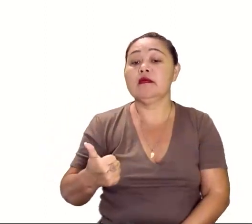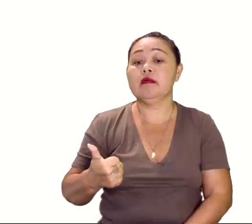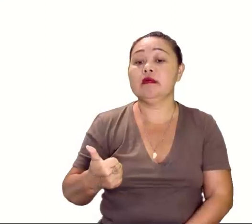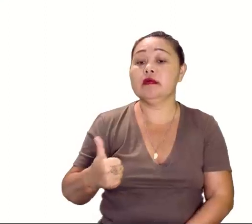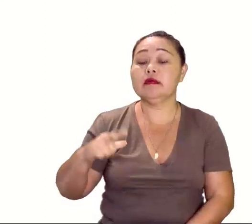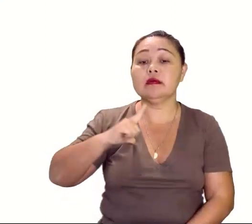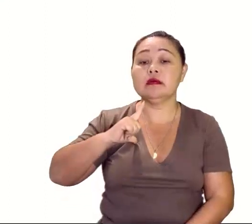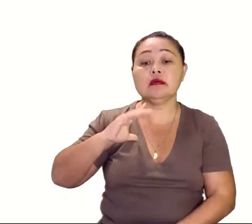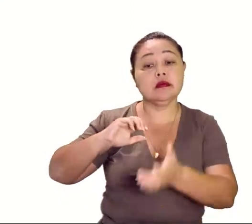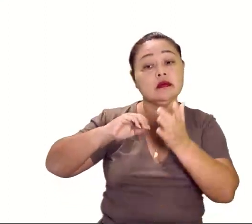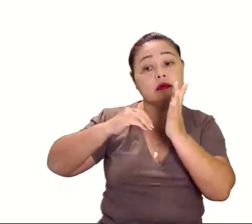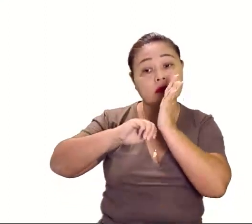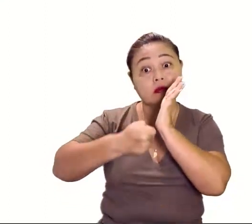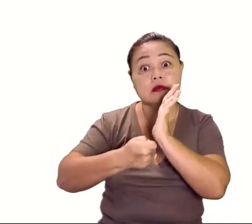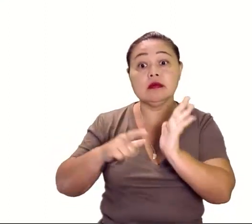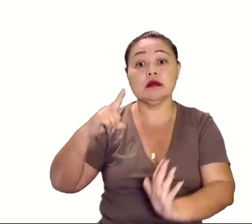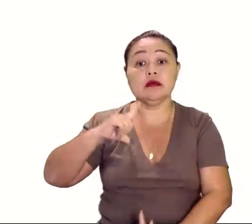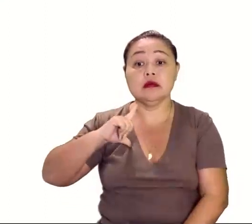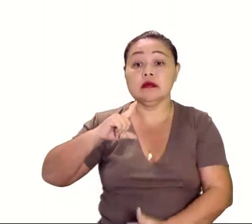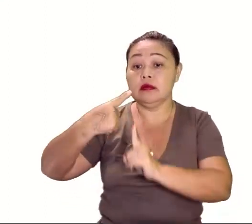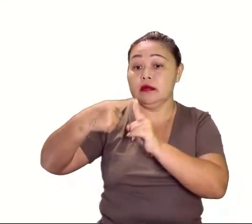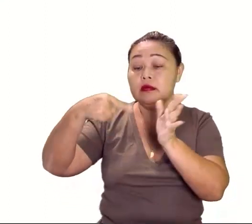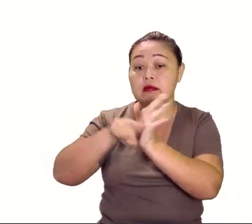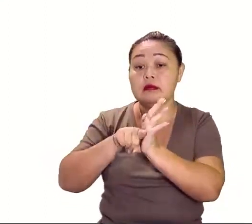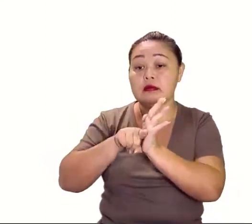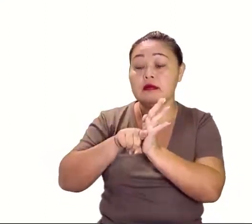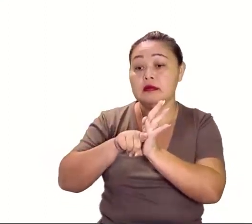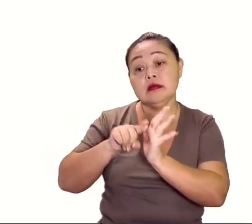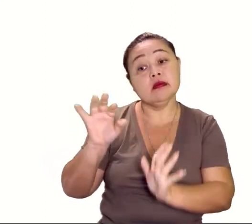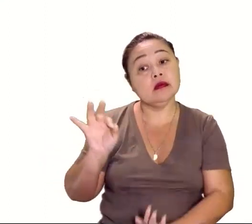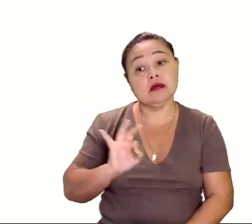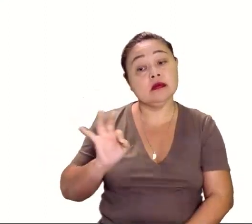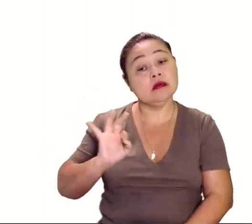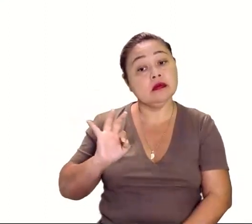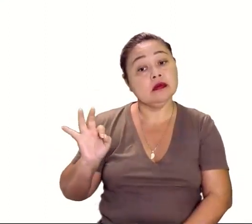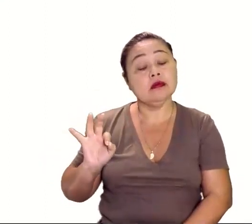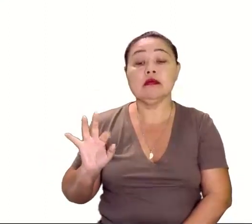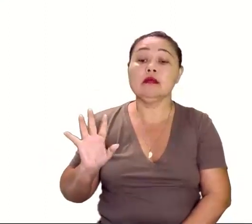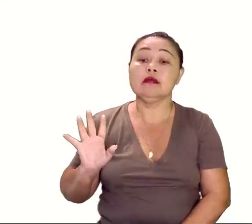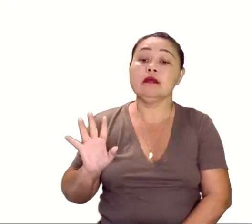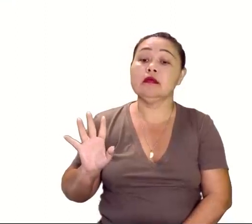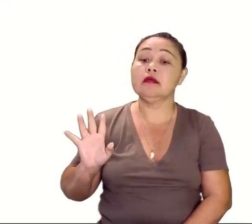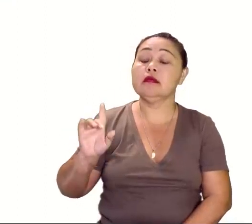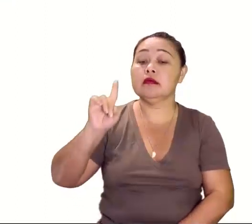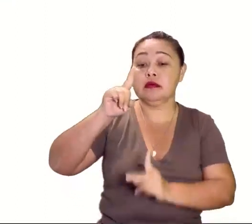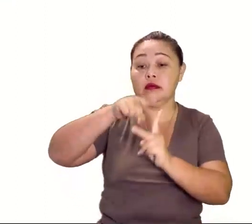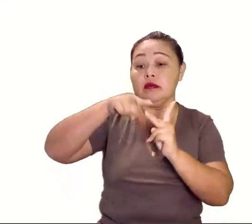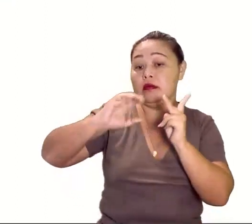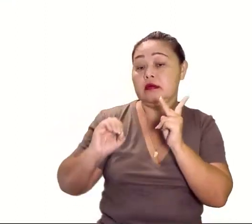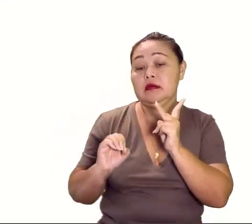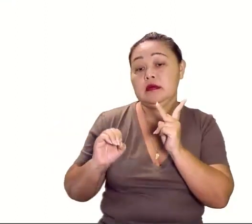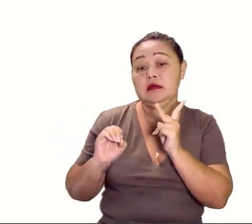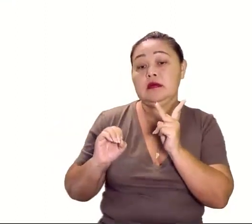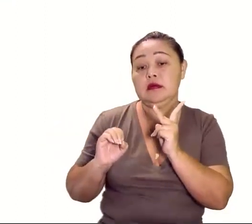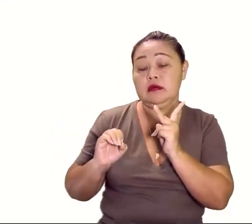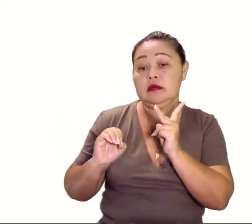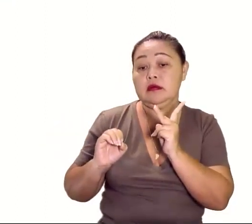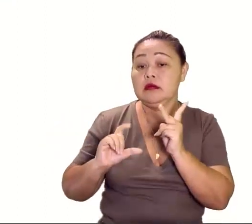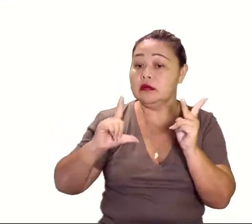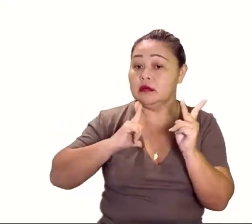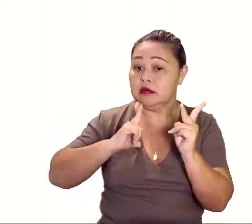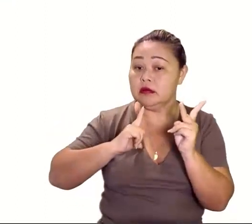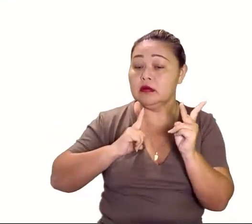tem um segredo aqui, professora, não existe mais ou menos 0. Não é? Não existe mais ou menos 0. A raiz de 0 é 0. Então, vou ter duas